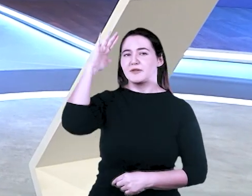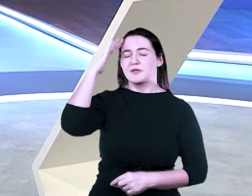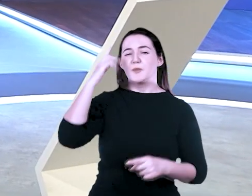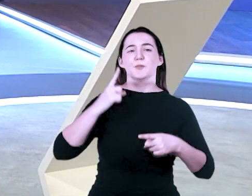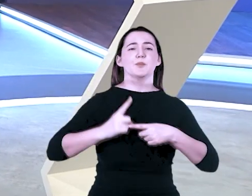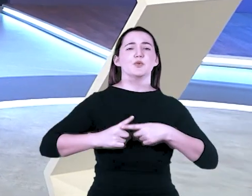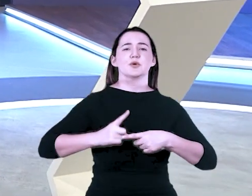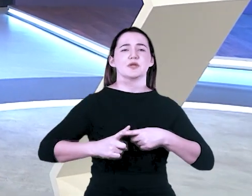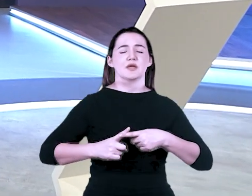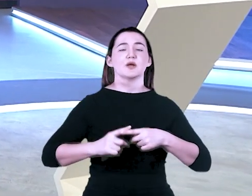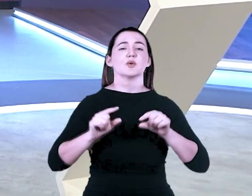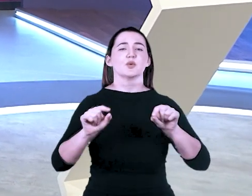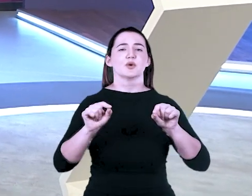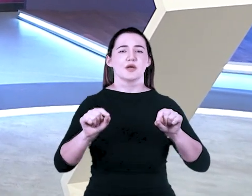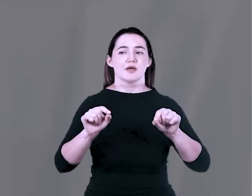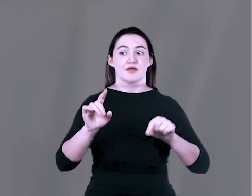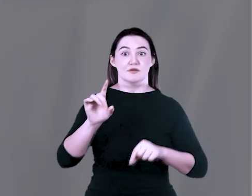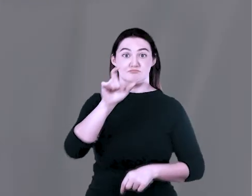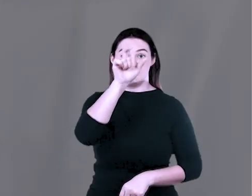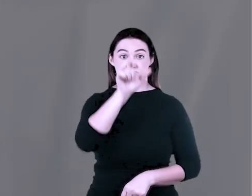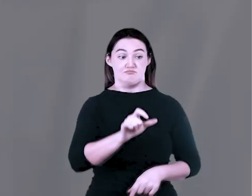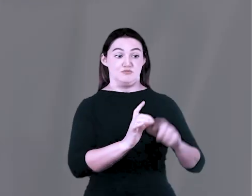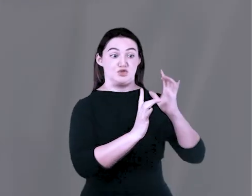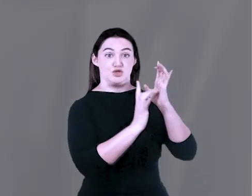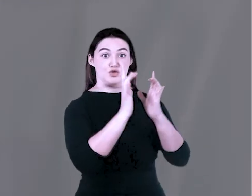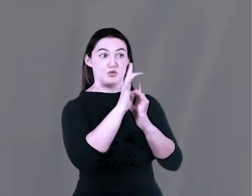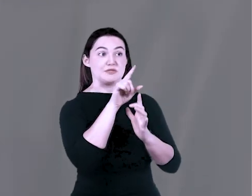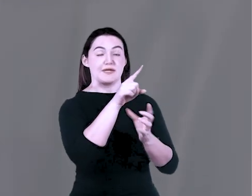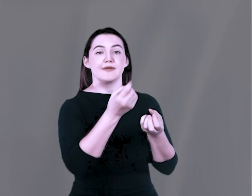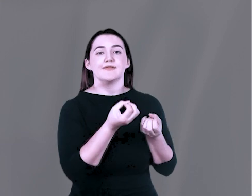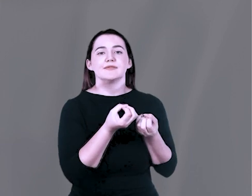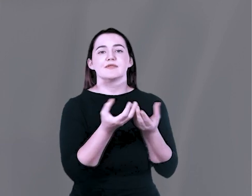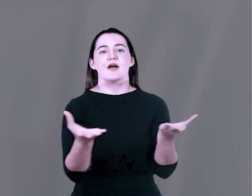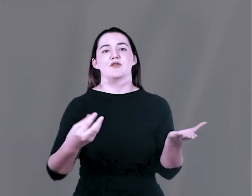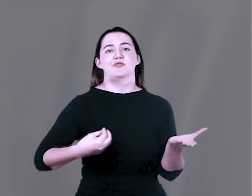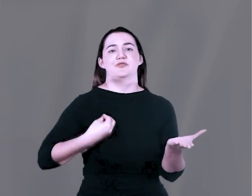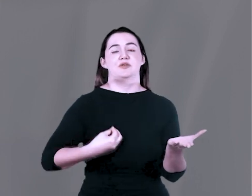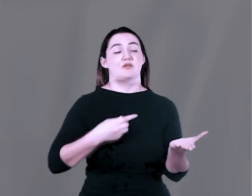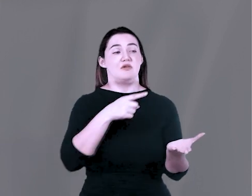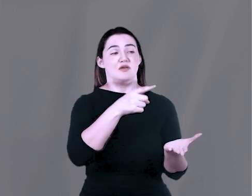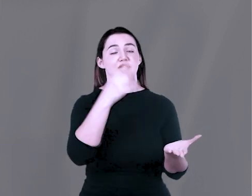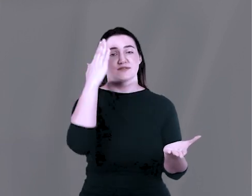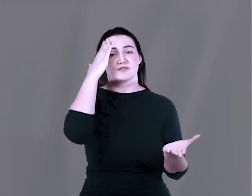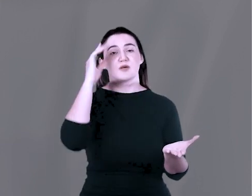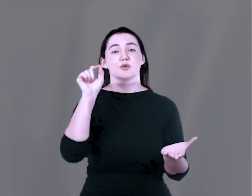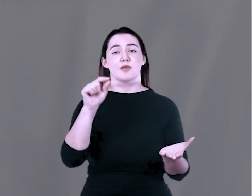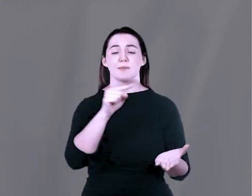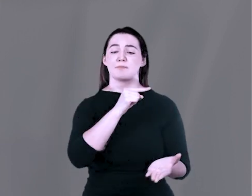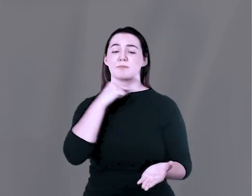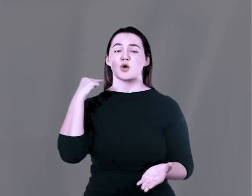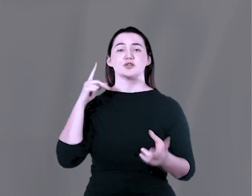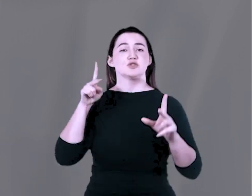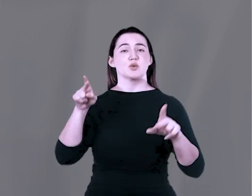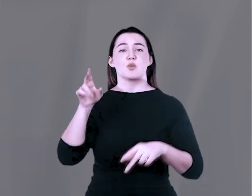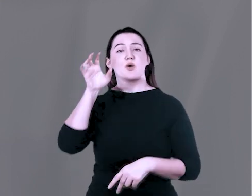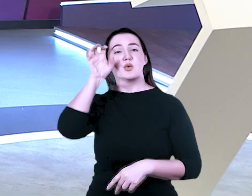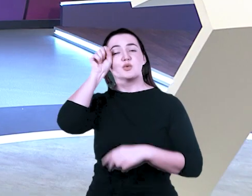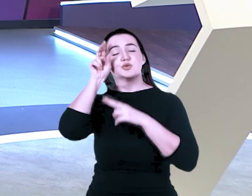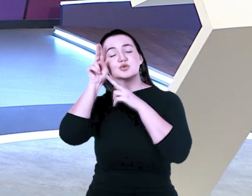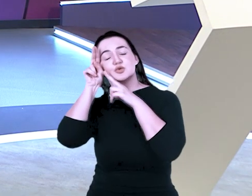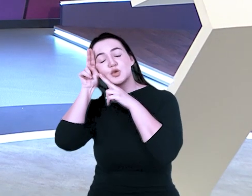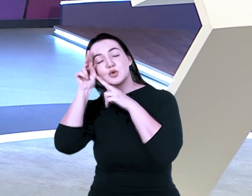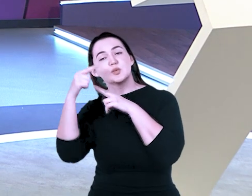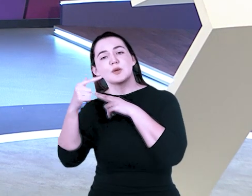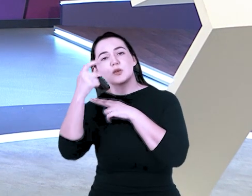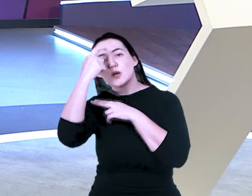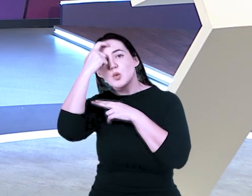porque para Cristo, o doador da vida, a morte é apenas um sono inconsciente.